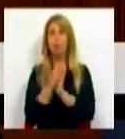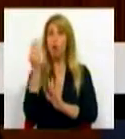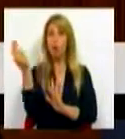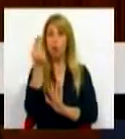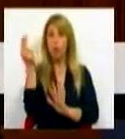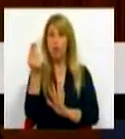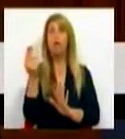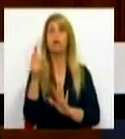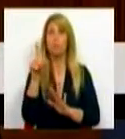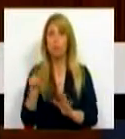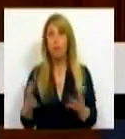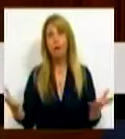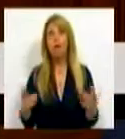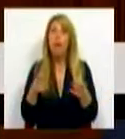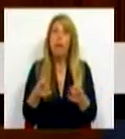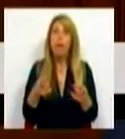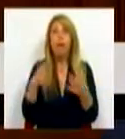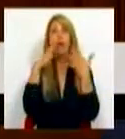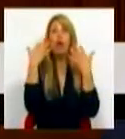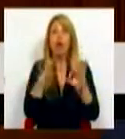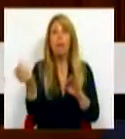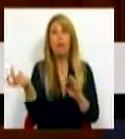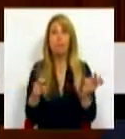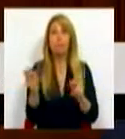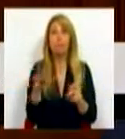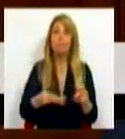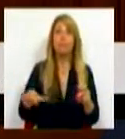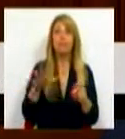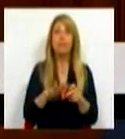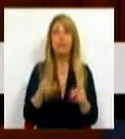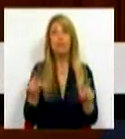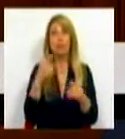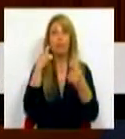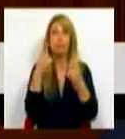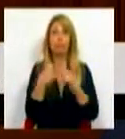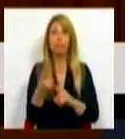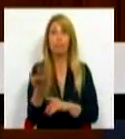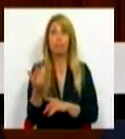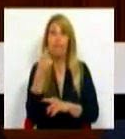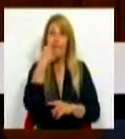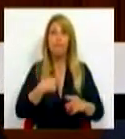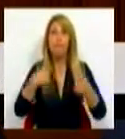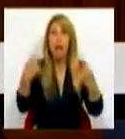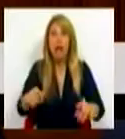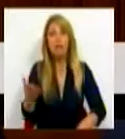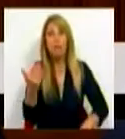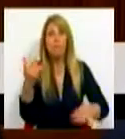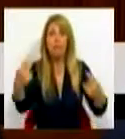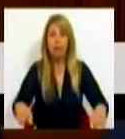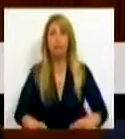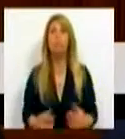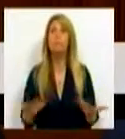nesse contexto é normal que surjam várias situações indicadas como deficiências. Mas como com certeza terá